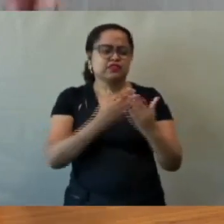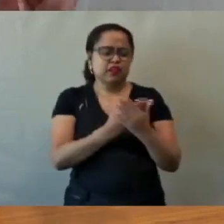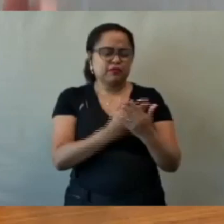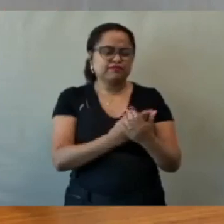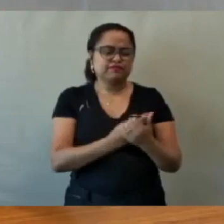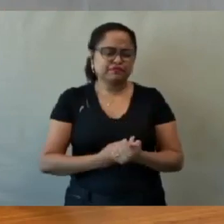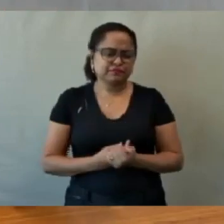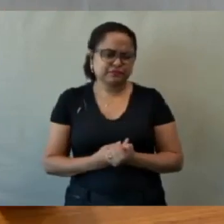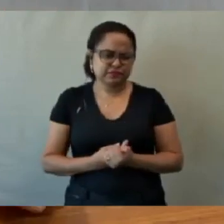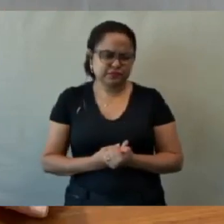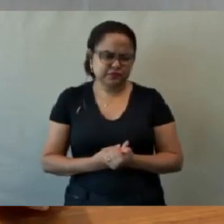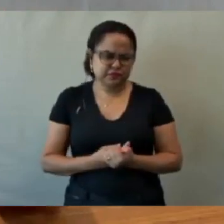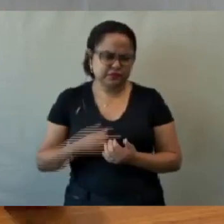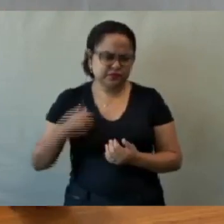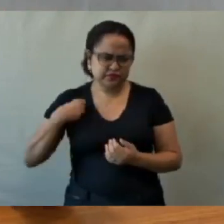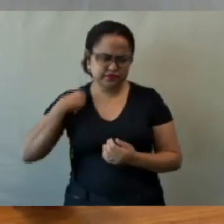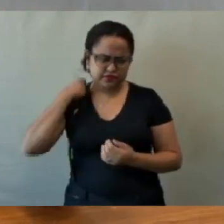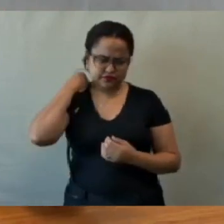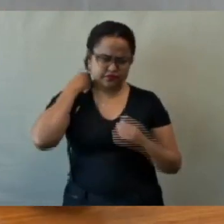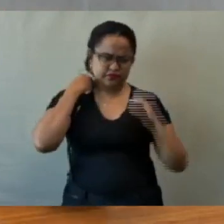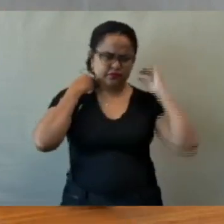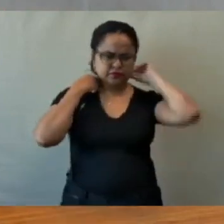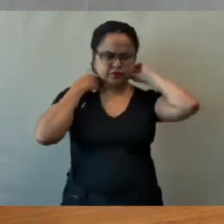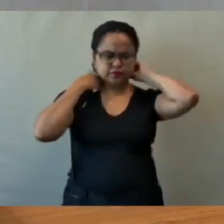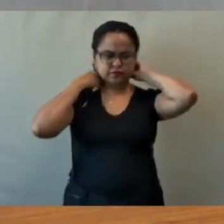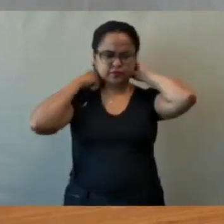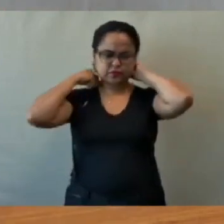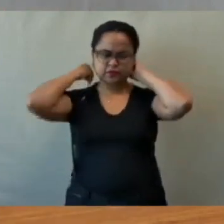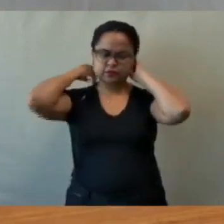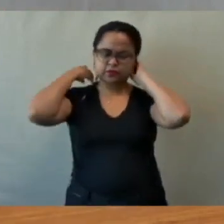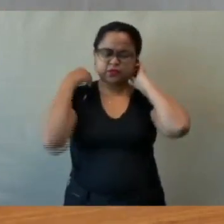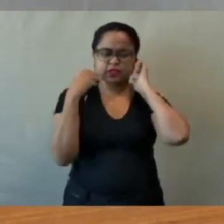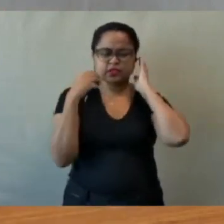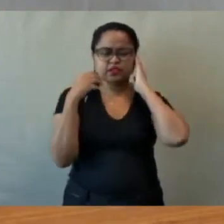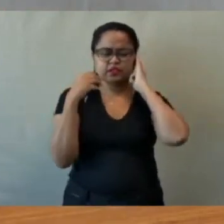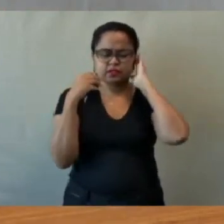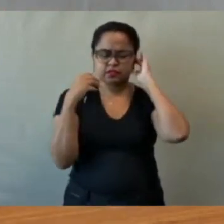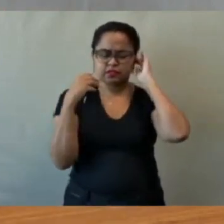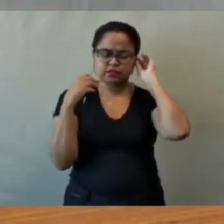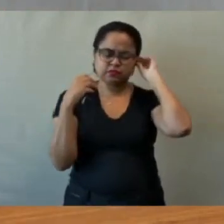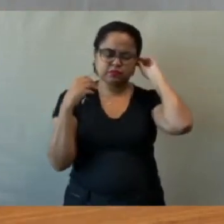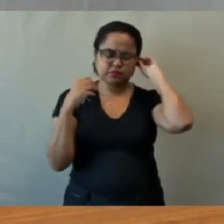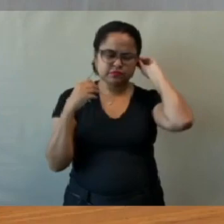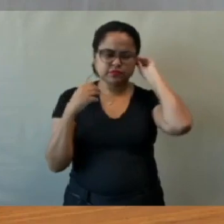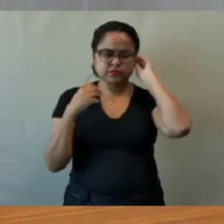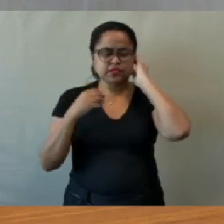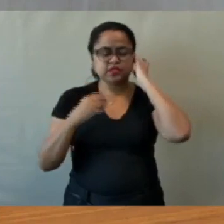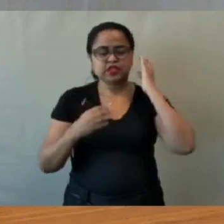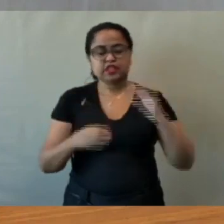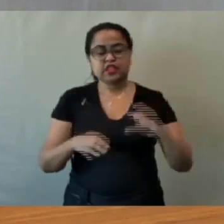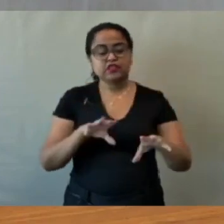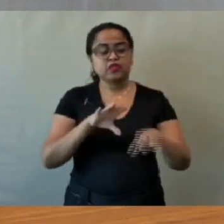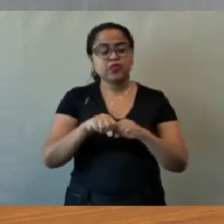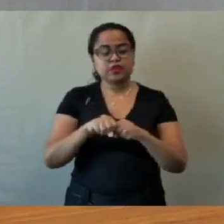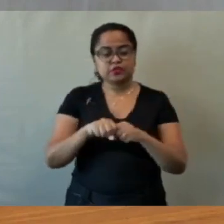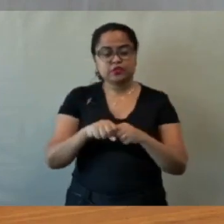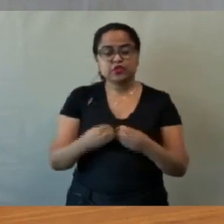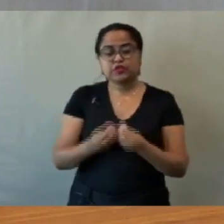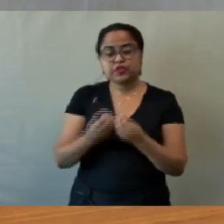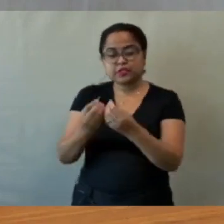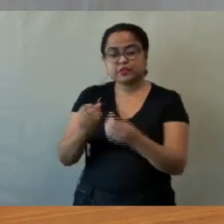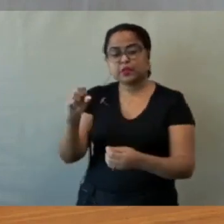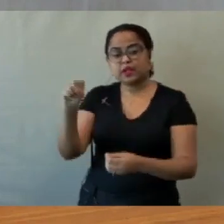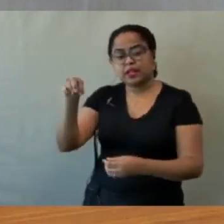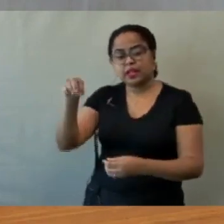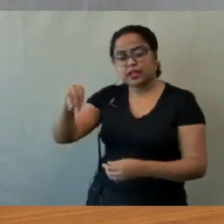da... Comecei a falar das formações que era oferecida pela SMED, na época que era auxiliar de